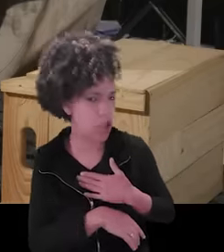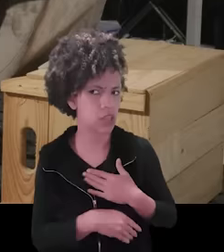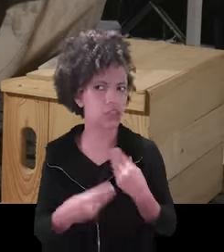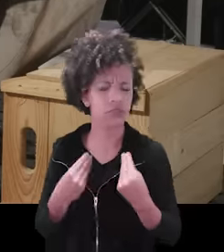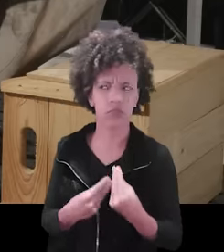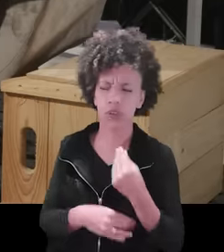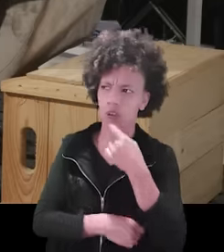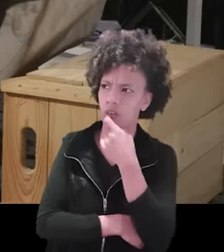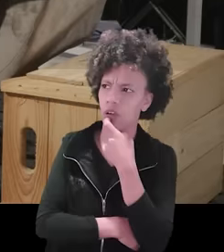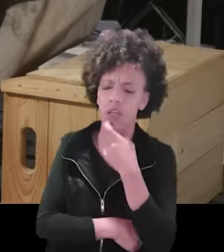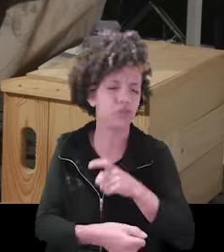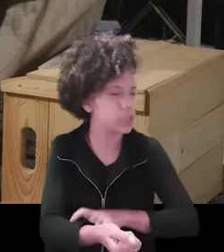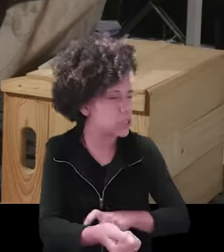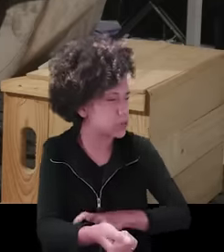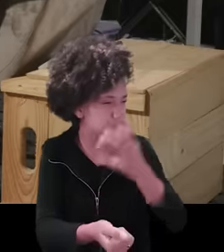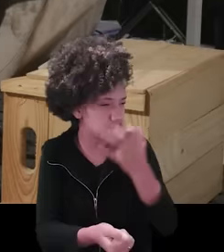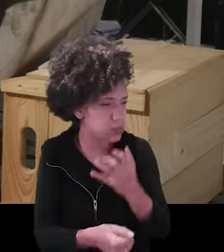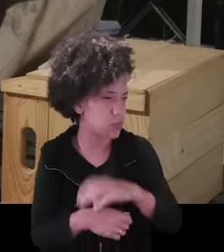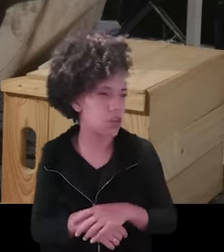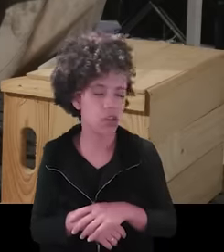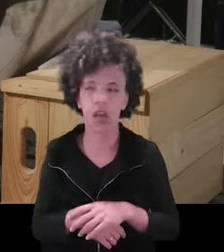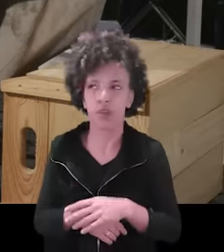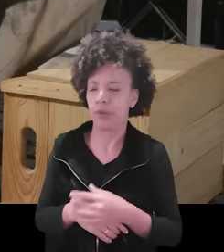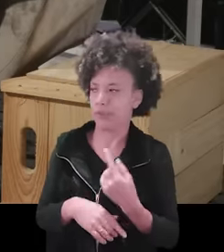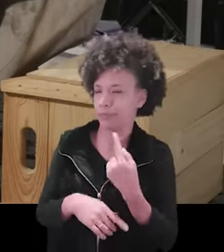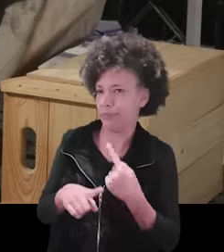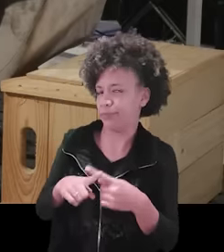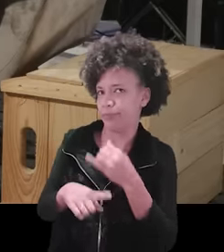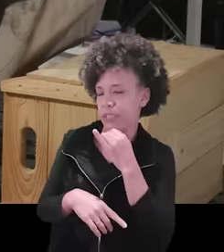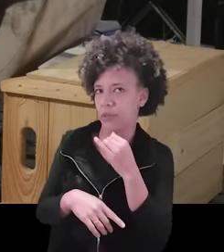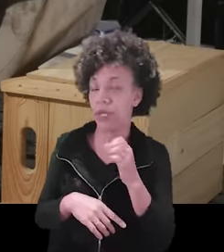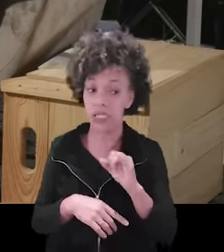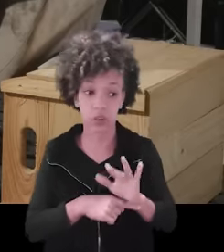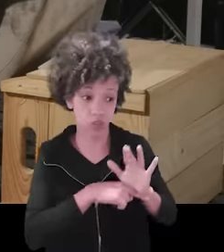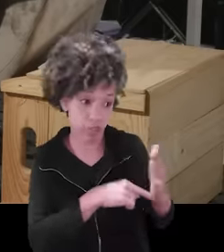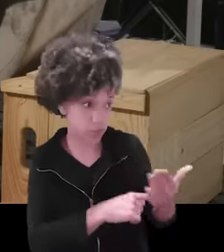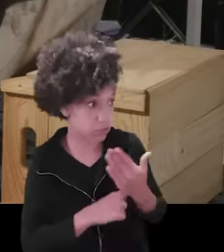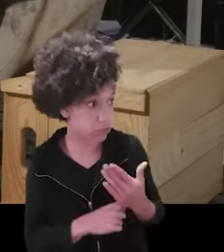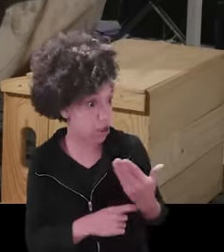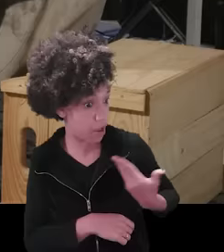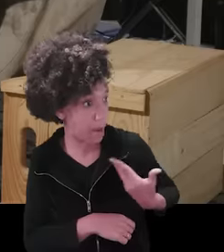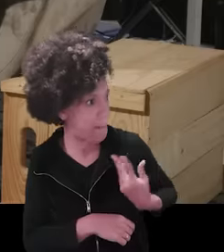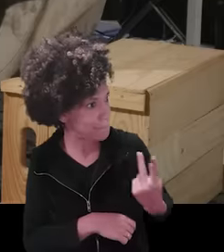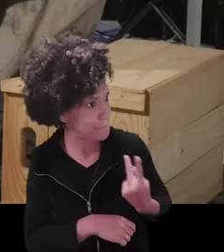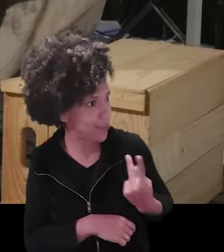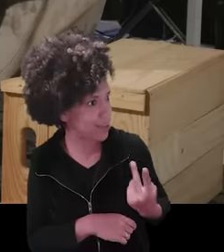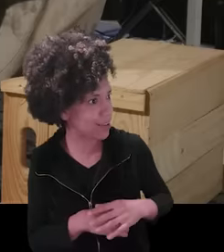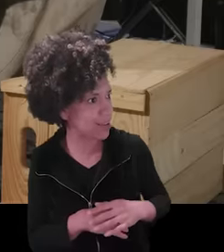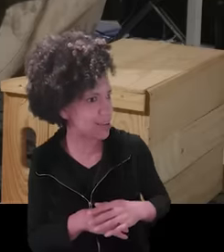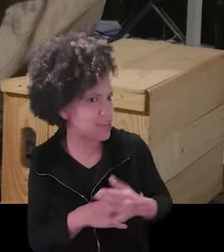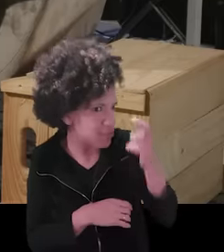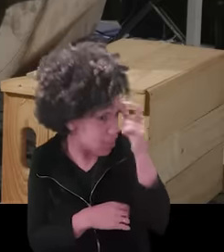e na olha não entendi eu fiquei super nervosa aquela coisa do tipo assim fosse eu te ajudei aqui você podia ter me ajudado aqui e depois a gente amiga